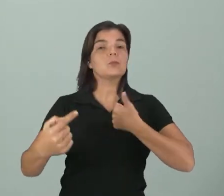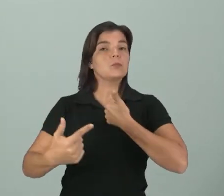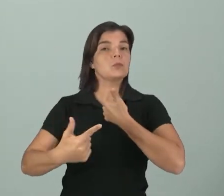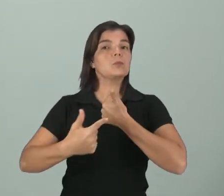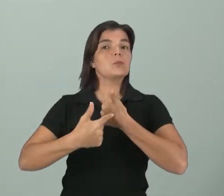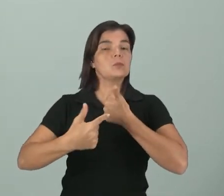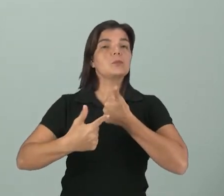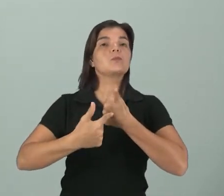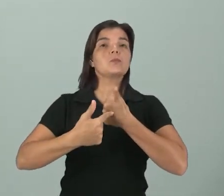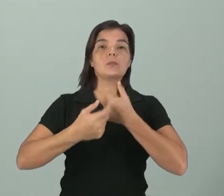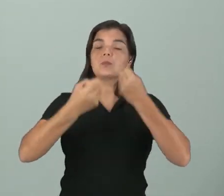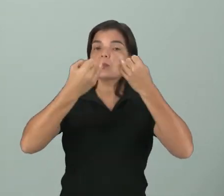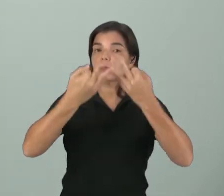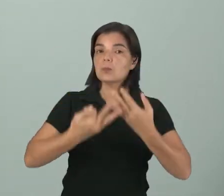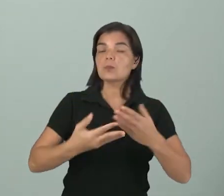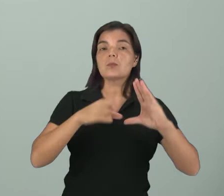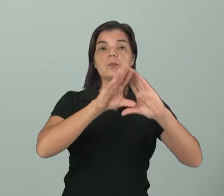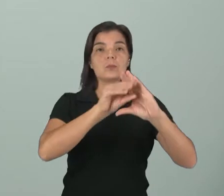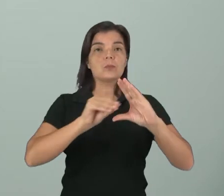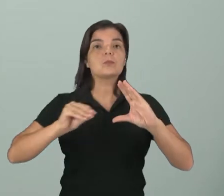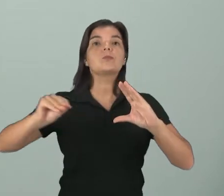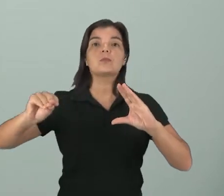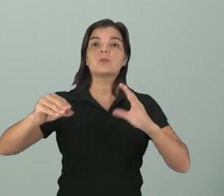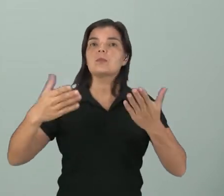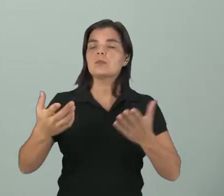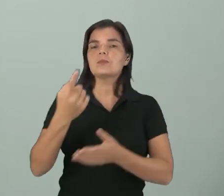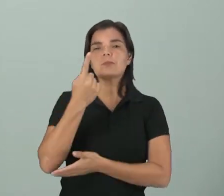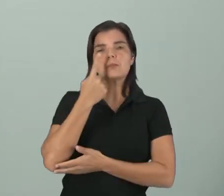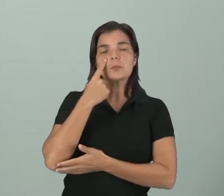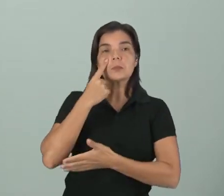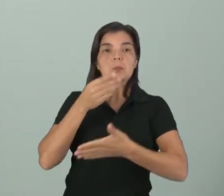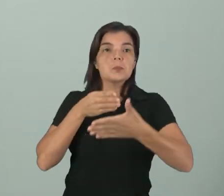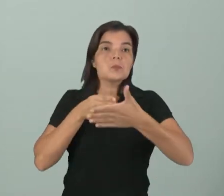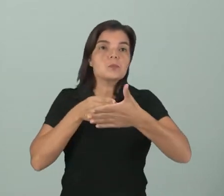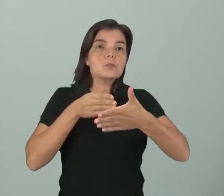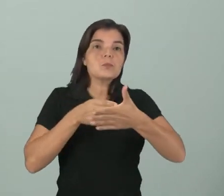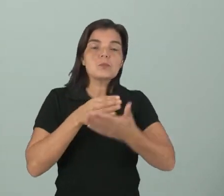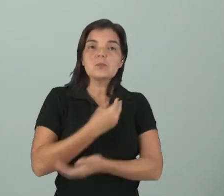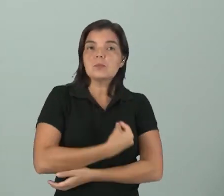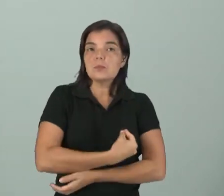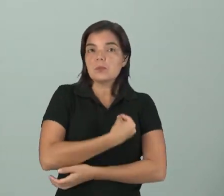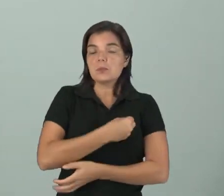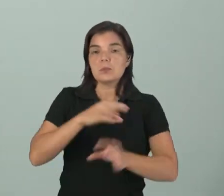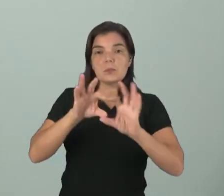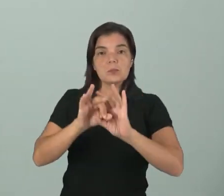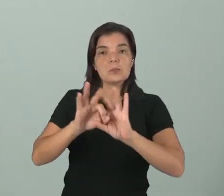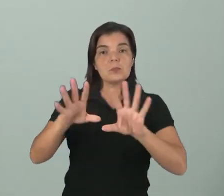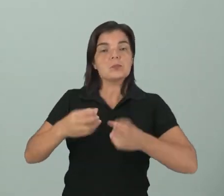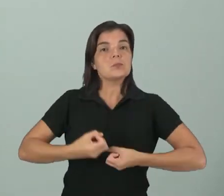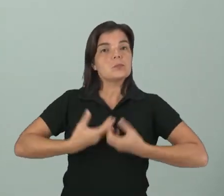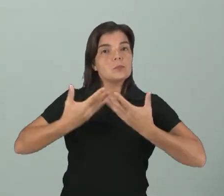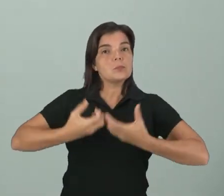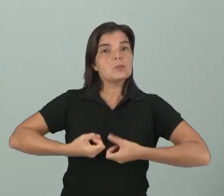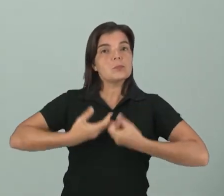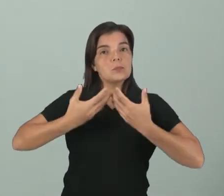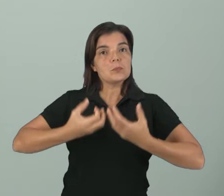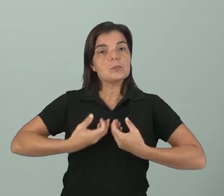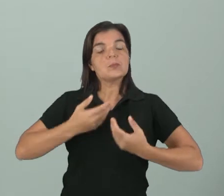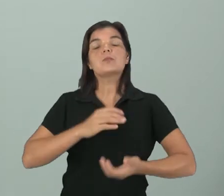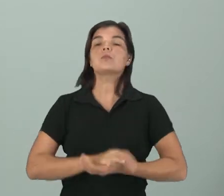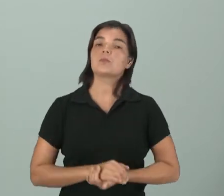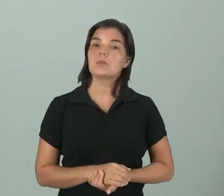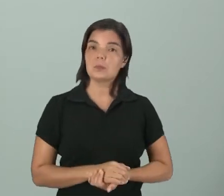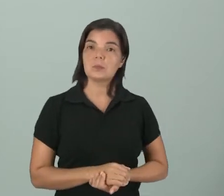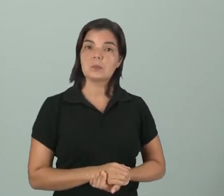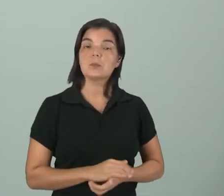curtir, comentar e compartilhar, a fim de que a gente possa observar os limites existentes entre o que